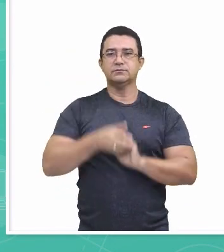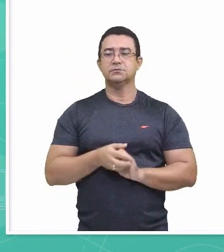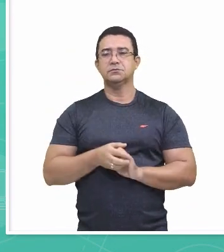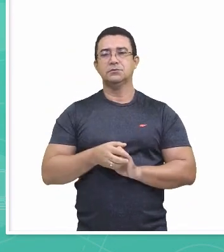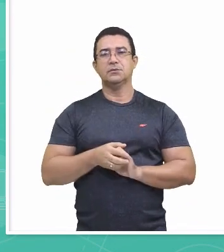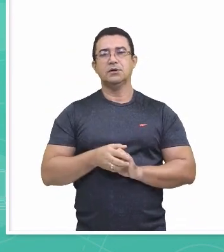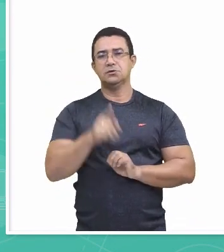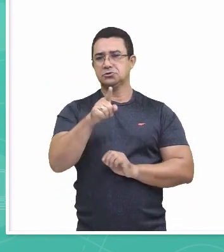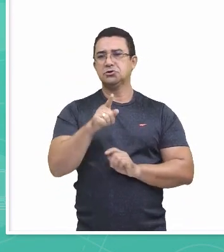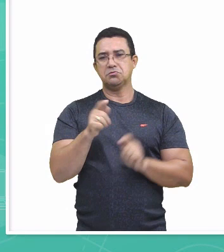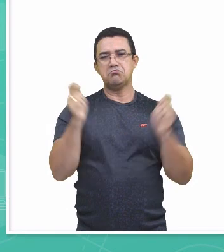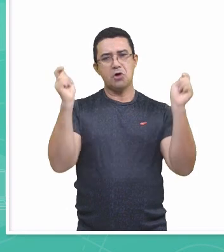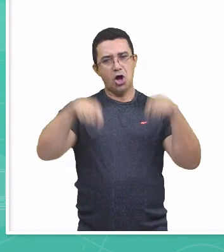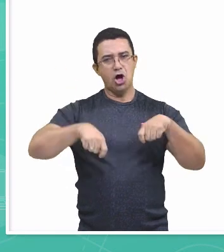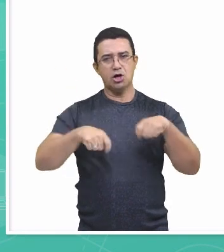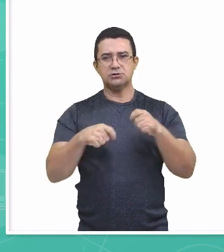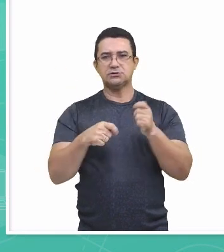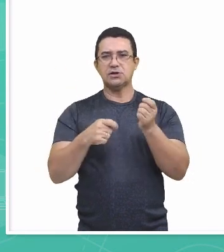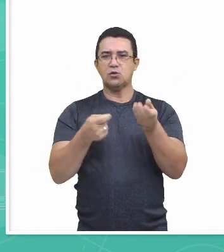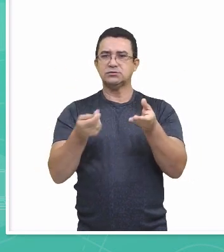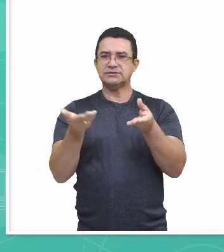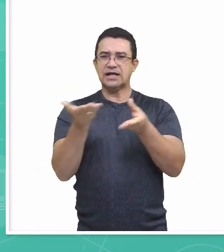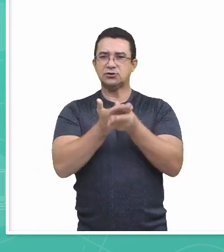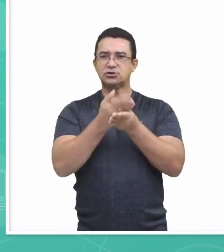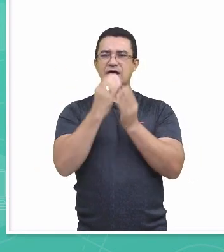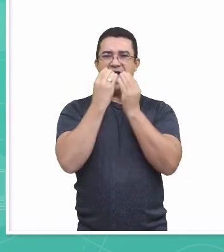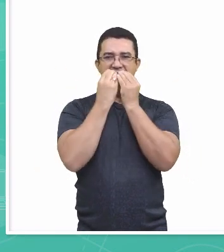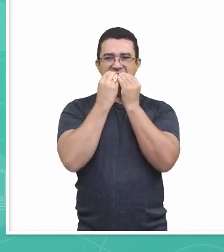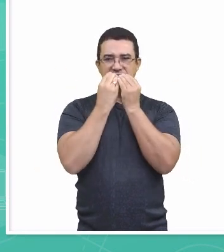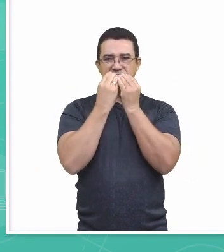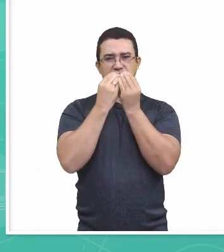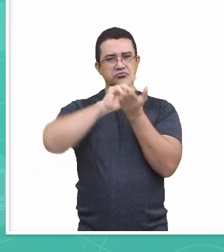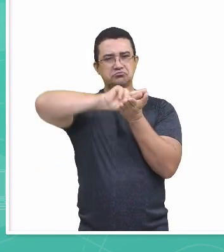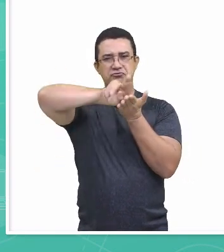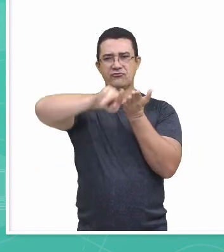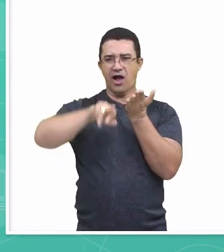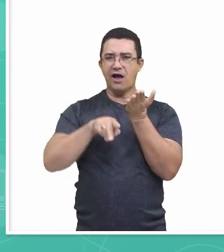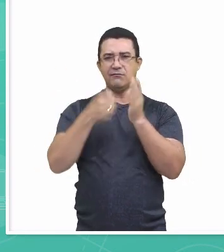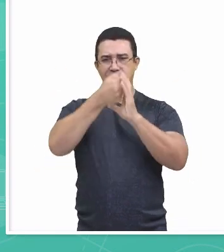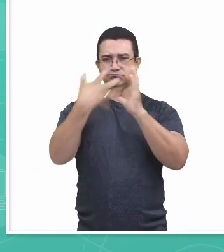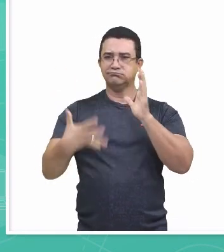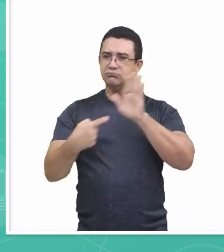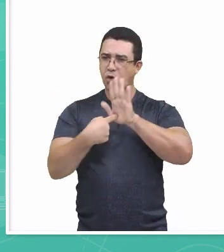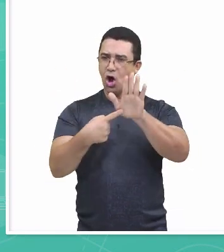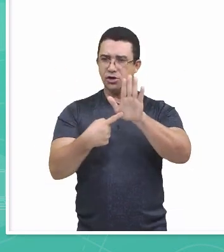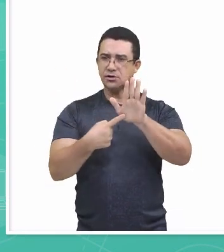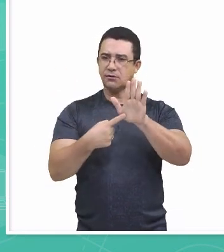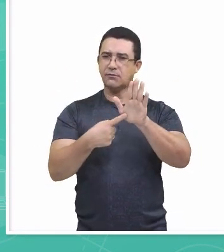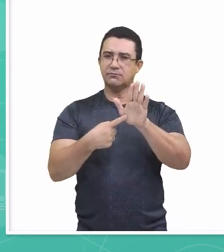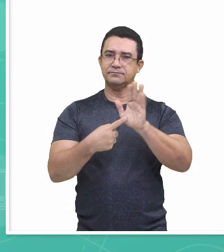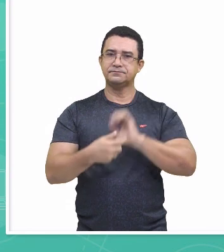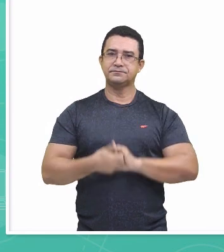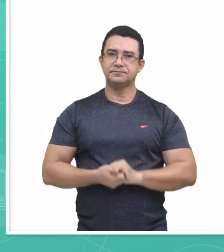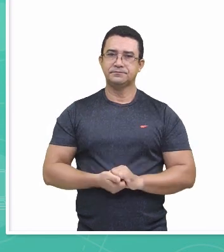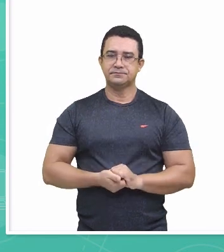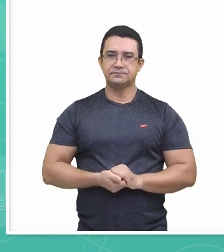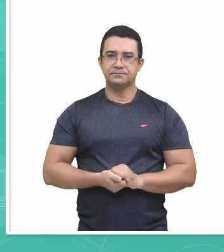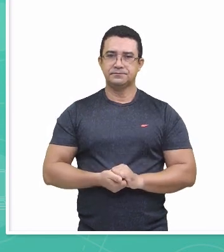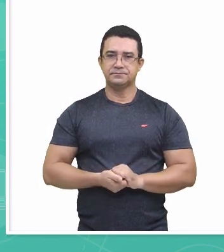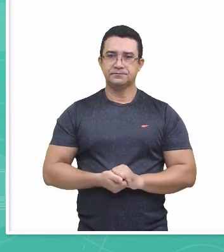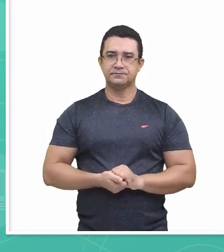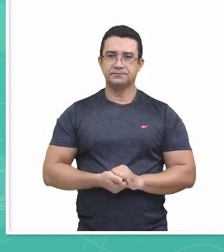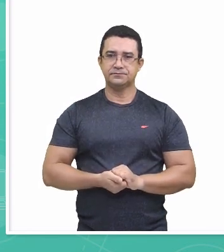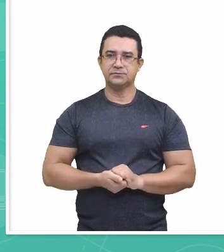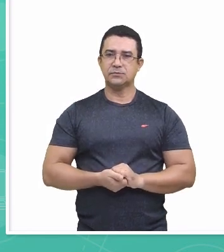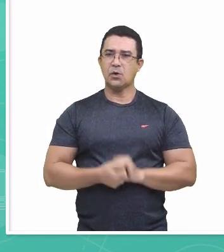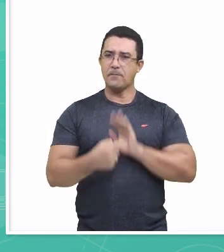inventar vários sanduíches e tudo mais. Então, sempre ele vai trazer essas características, né? Ele vai